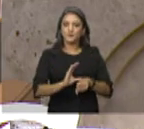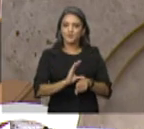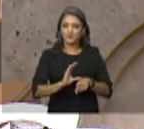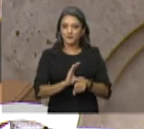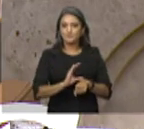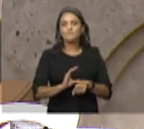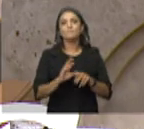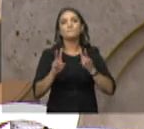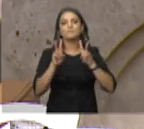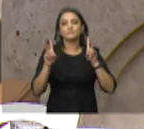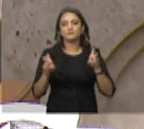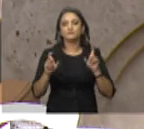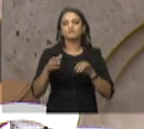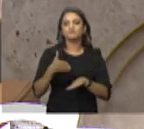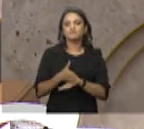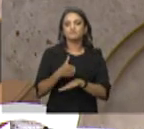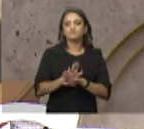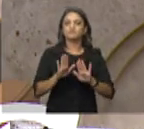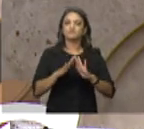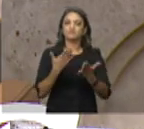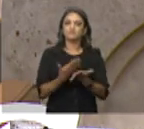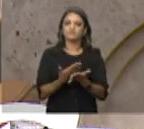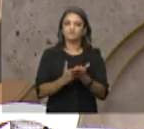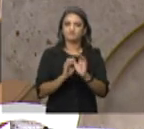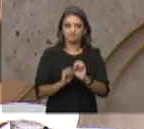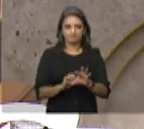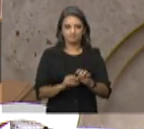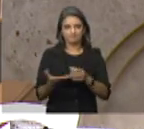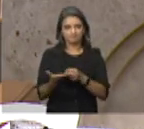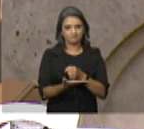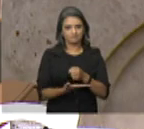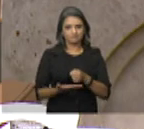sobre acesso à educação básica